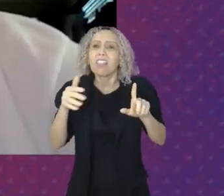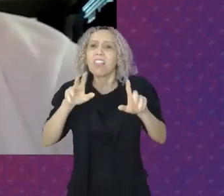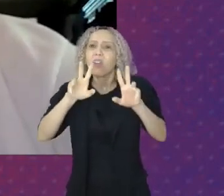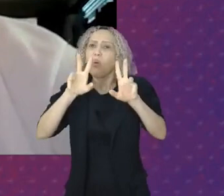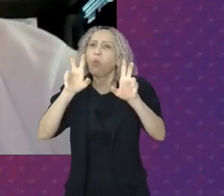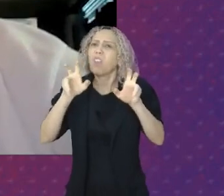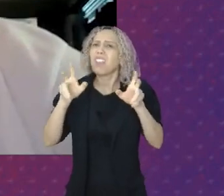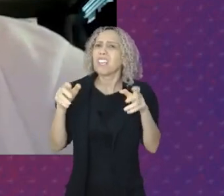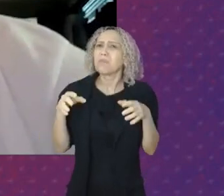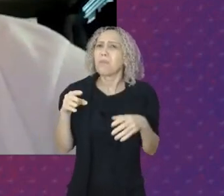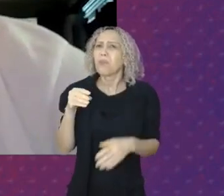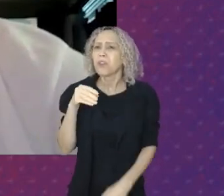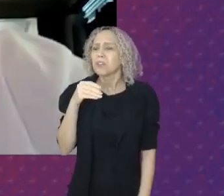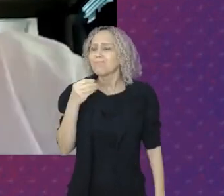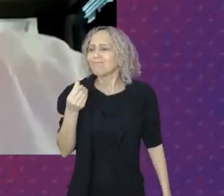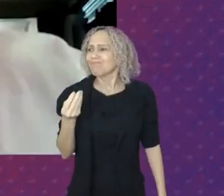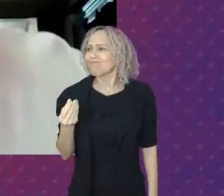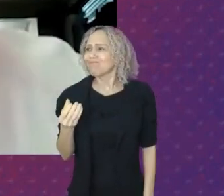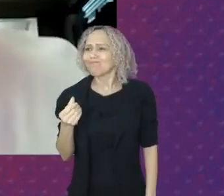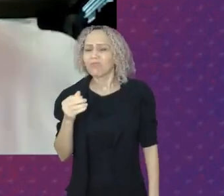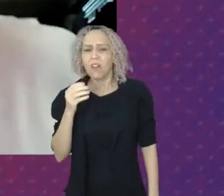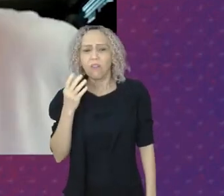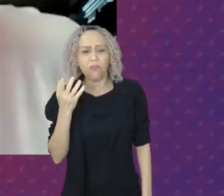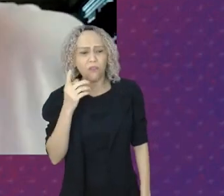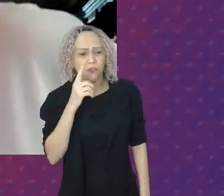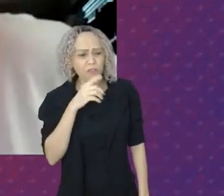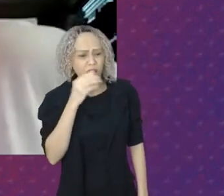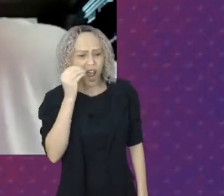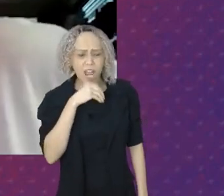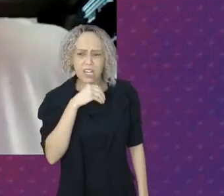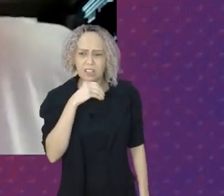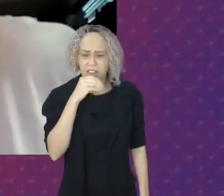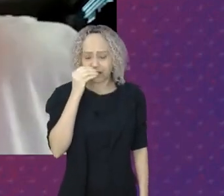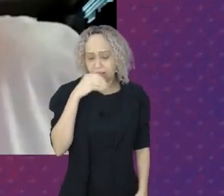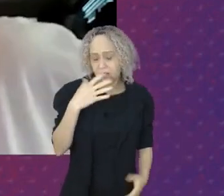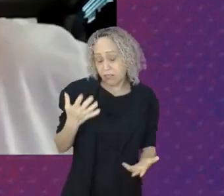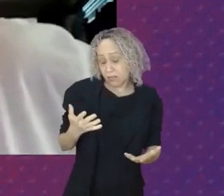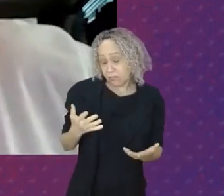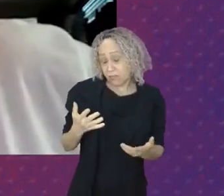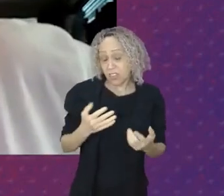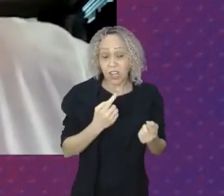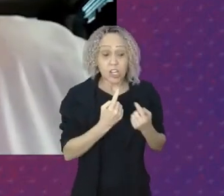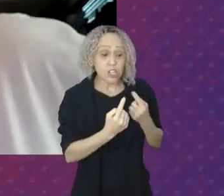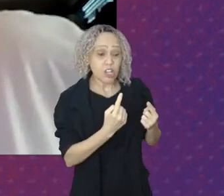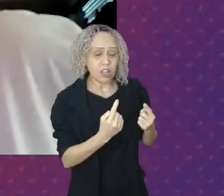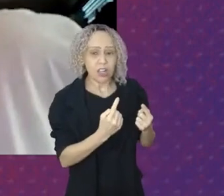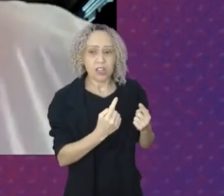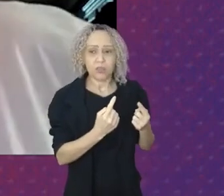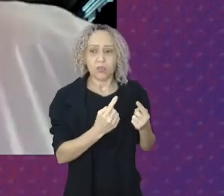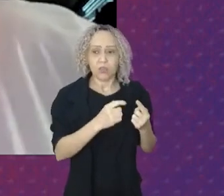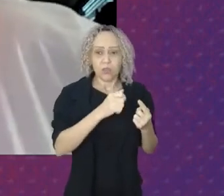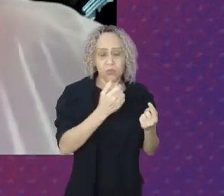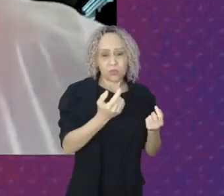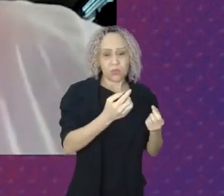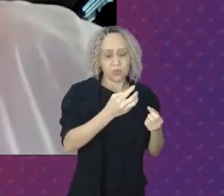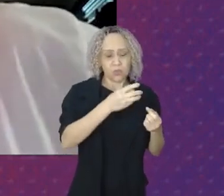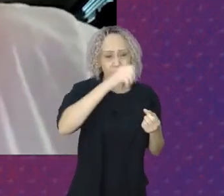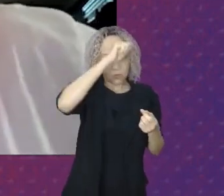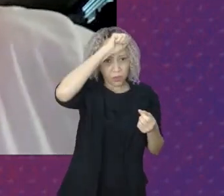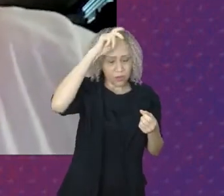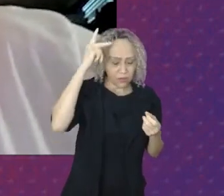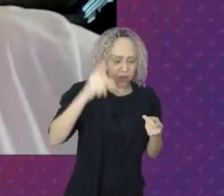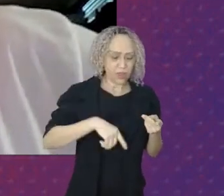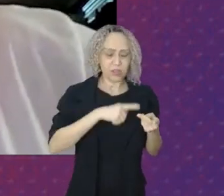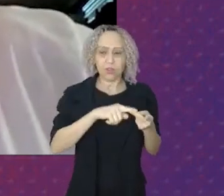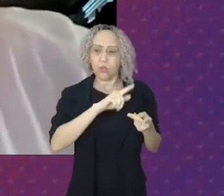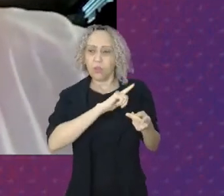de diálogo com os governos federais, estaduais e municipais. Veja, vou falar para você